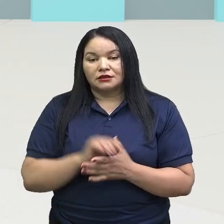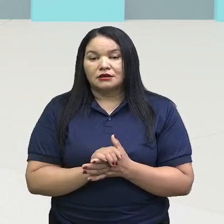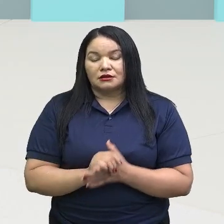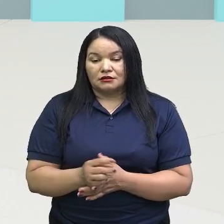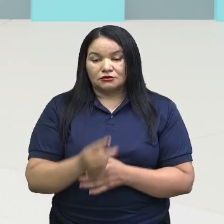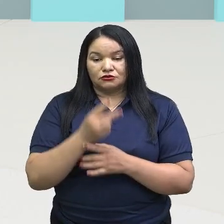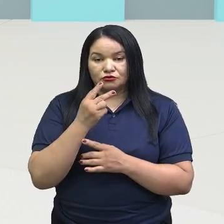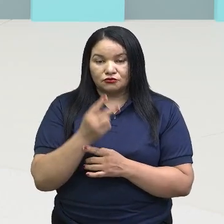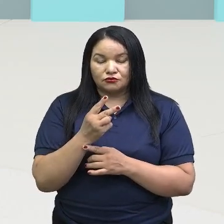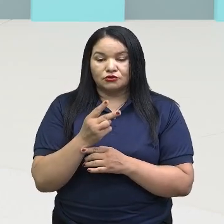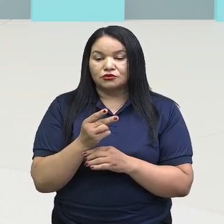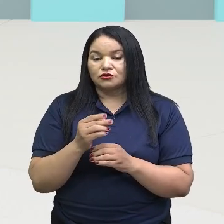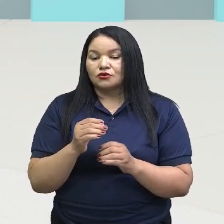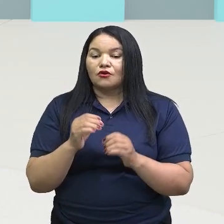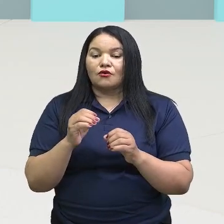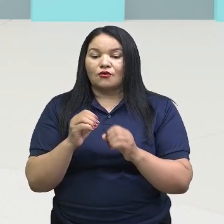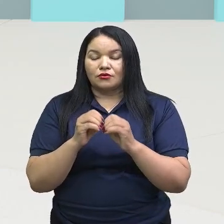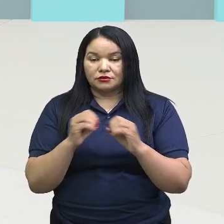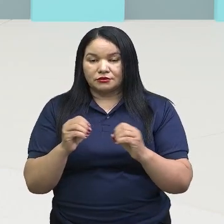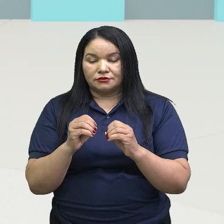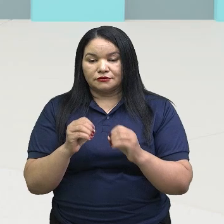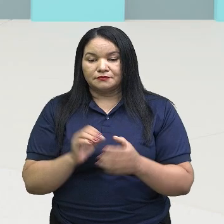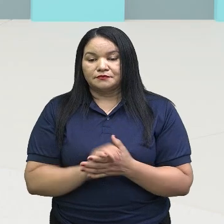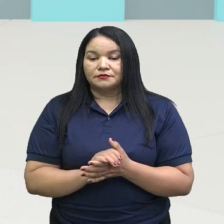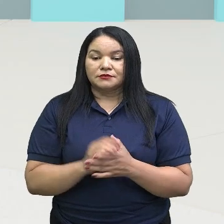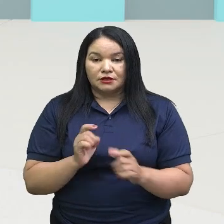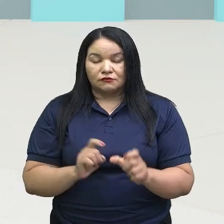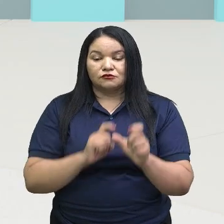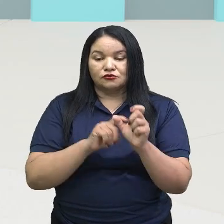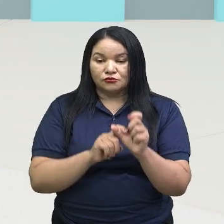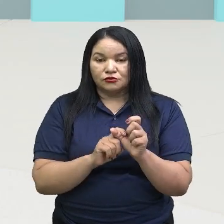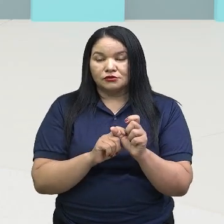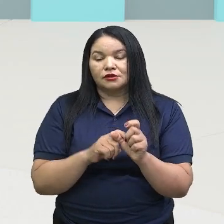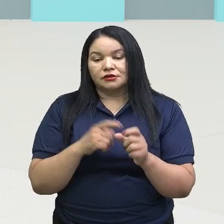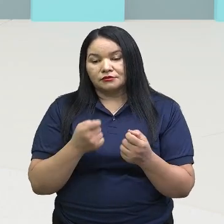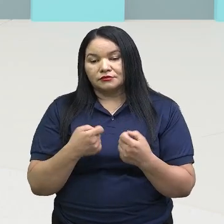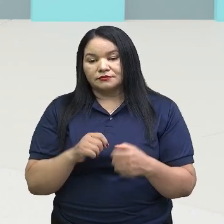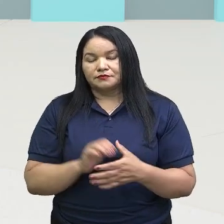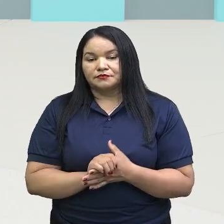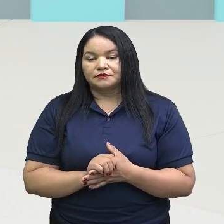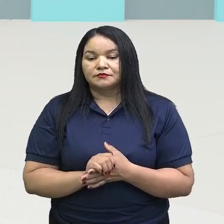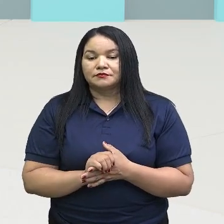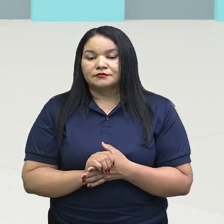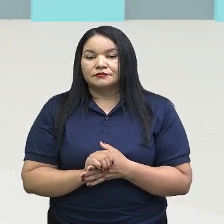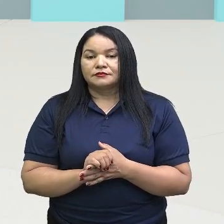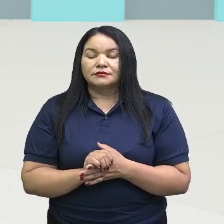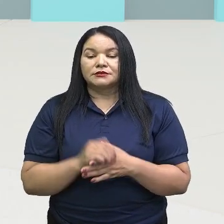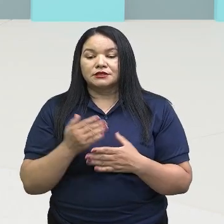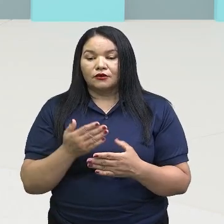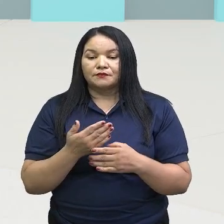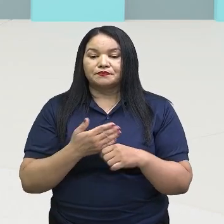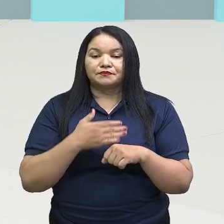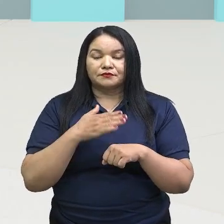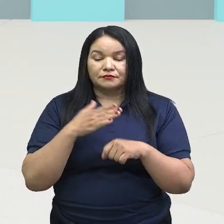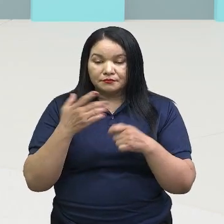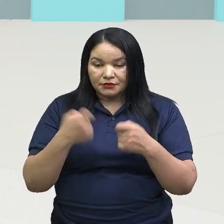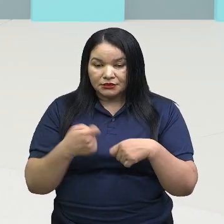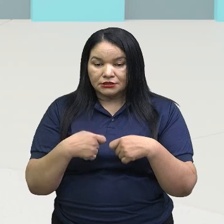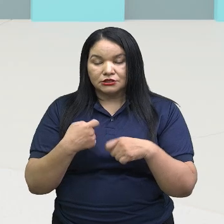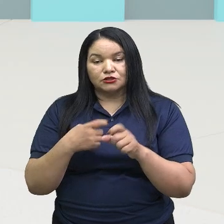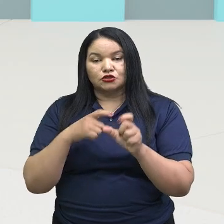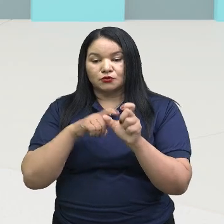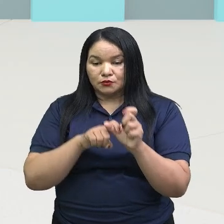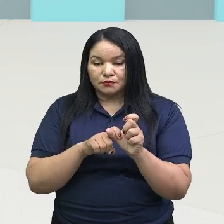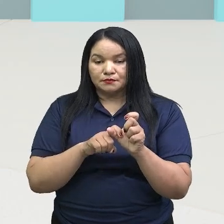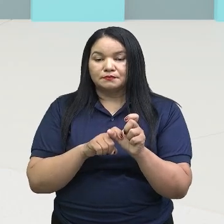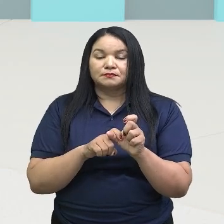oração. Então, orações subordinadas tem que ficar fixo. São orações dependentes. Ela precisa de